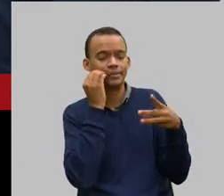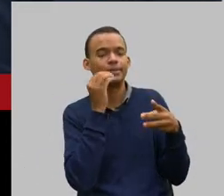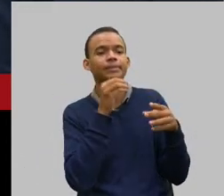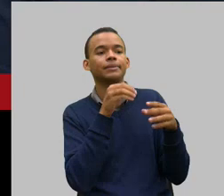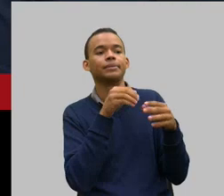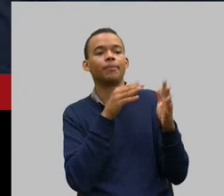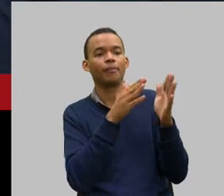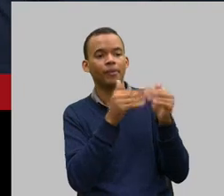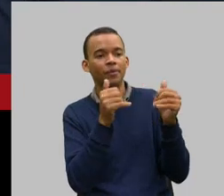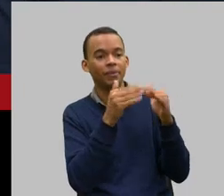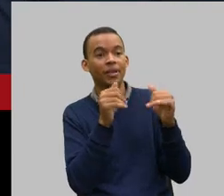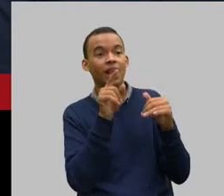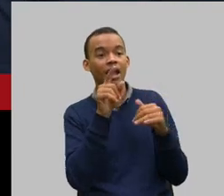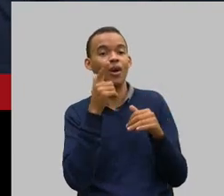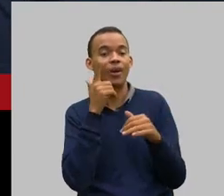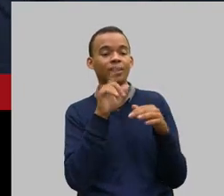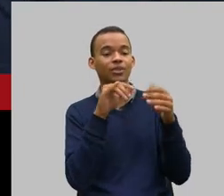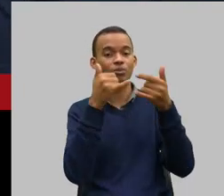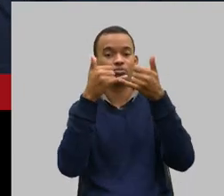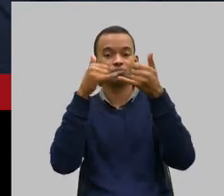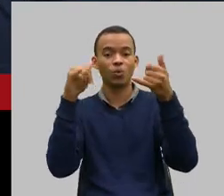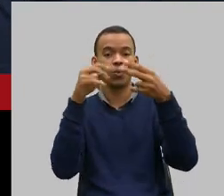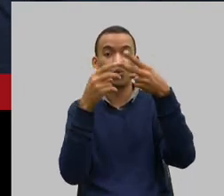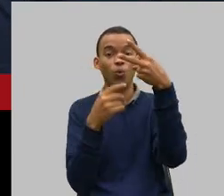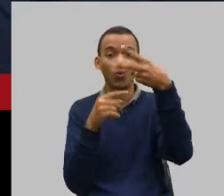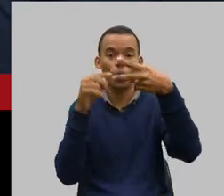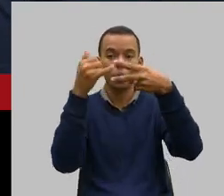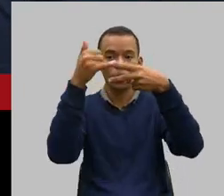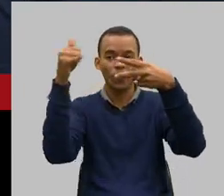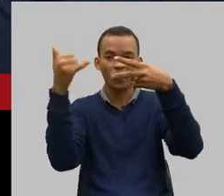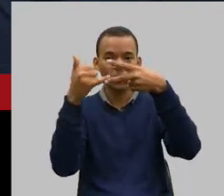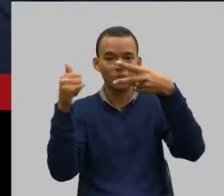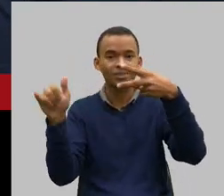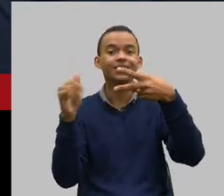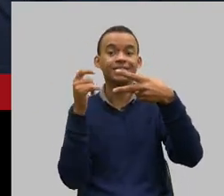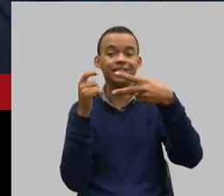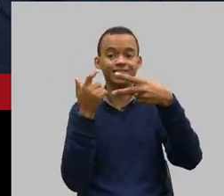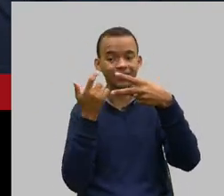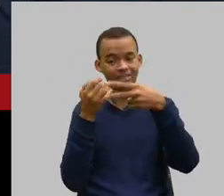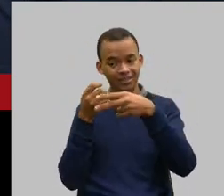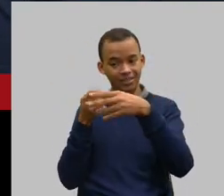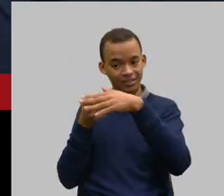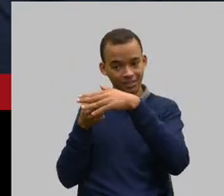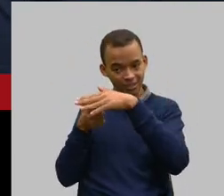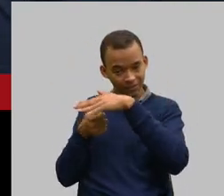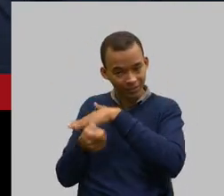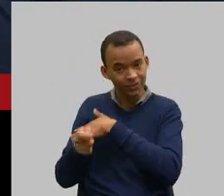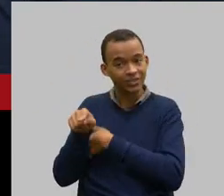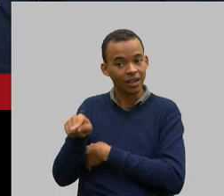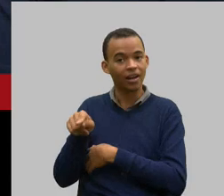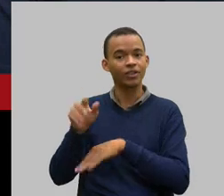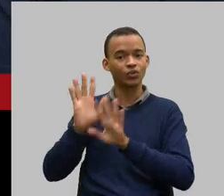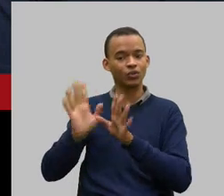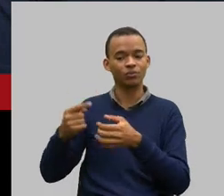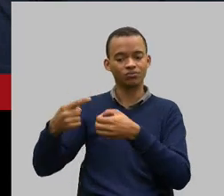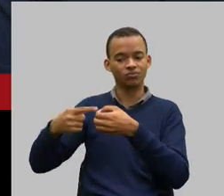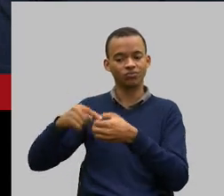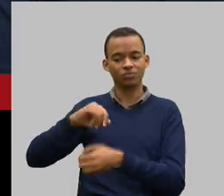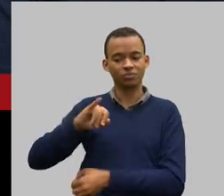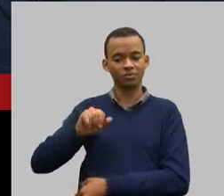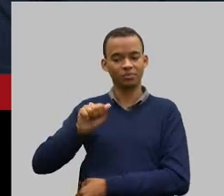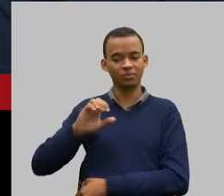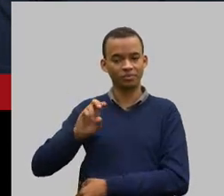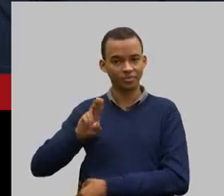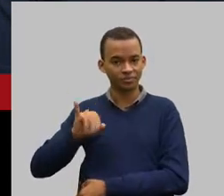chegou em Jacuí já está com a maioria já ligada só não chegou antes porque Alguns produtores ho criou dificuldade mas graças a Deus já é uma